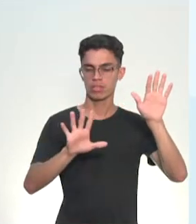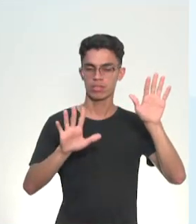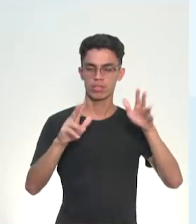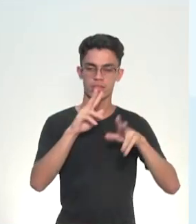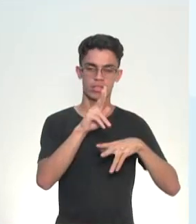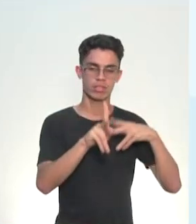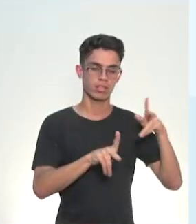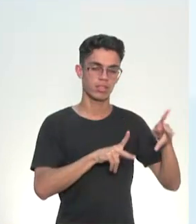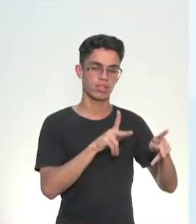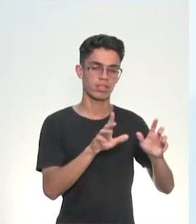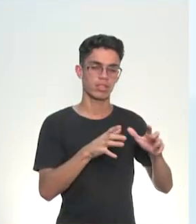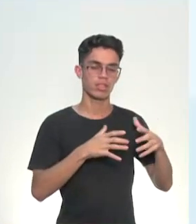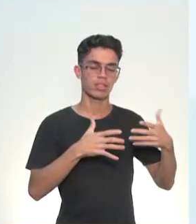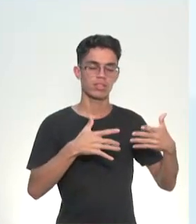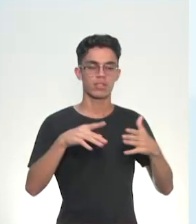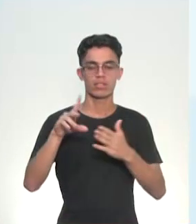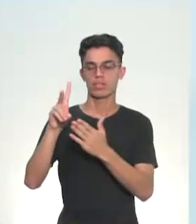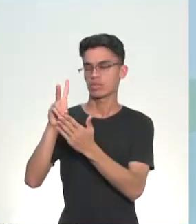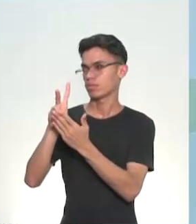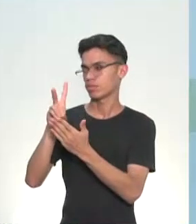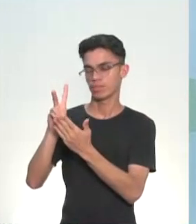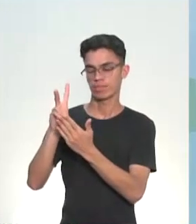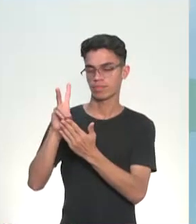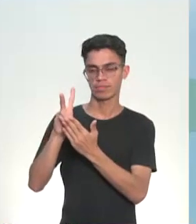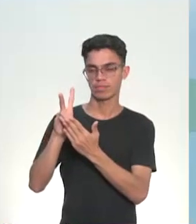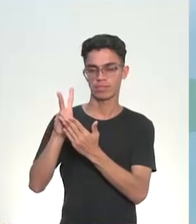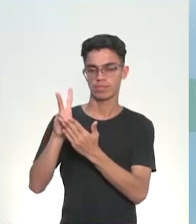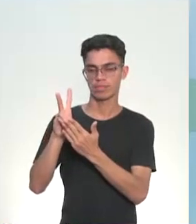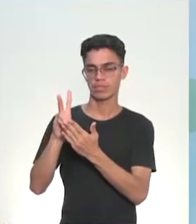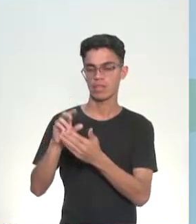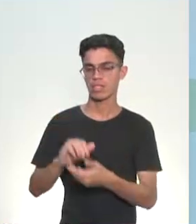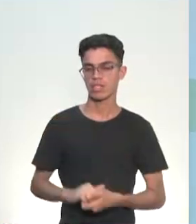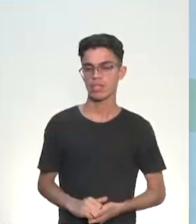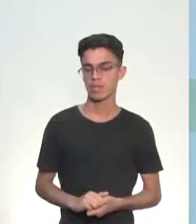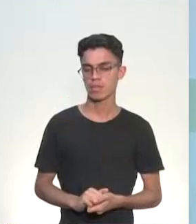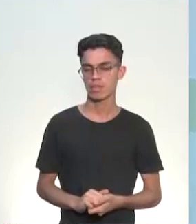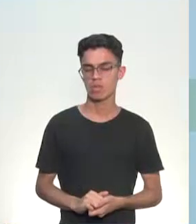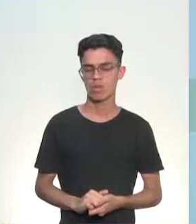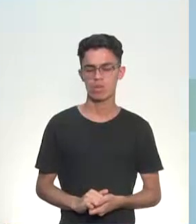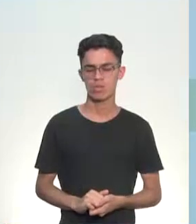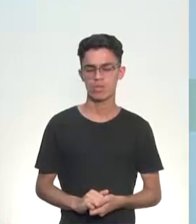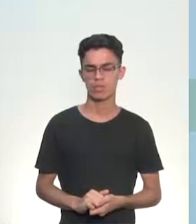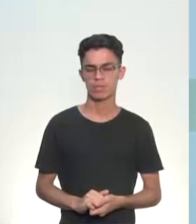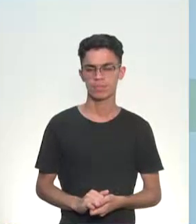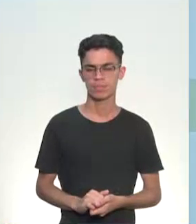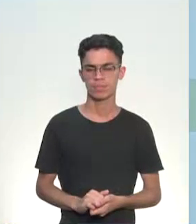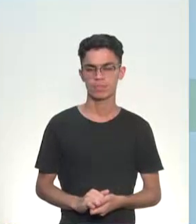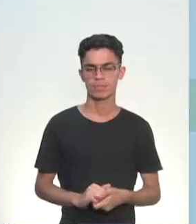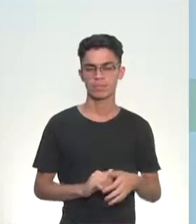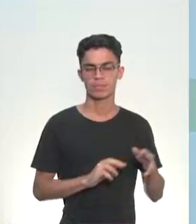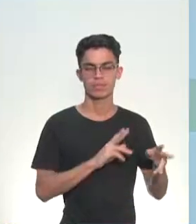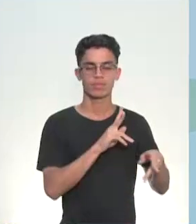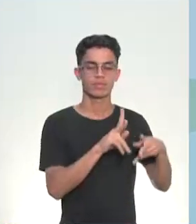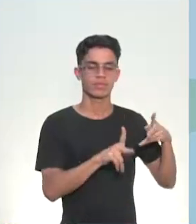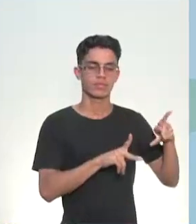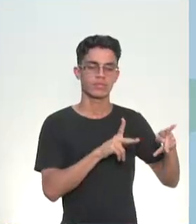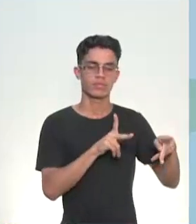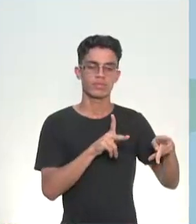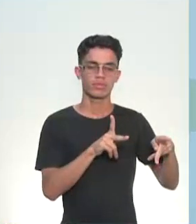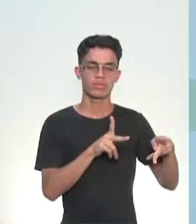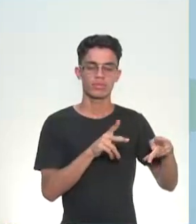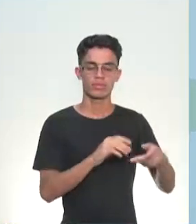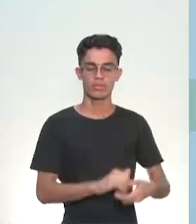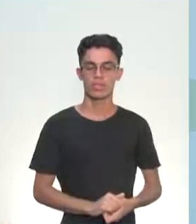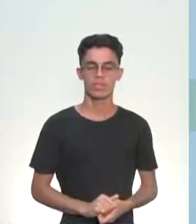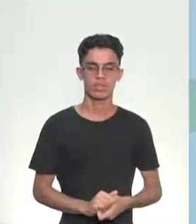povos, desses grupos indígenas aí, que foram aí os povos originários, os povos autóctones do nosso